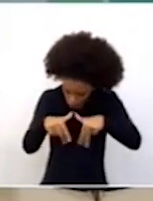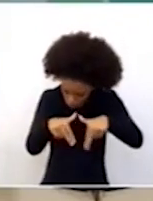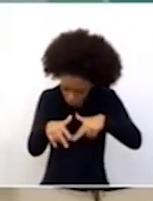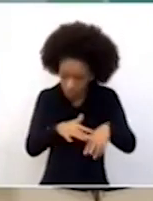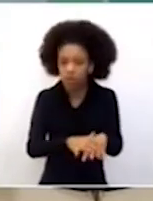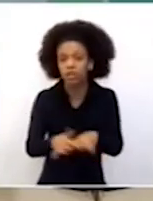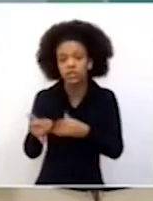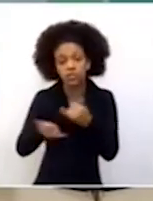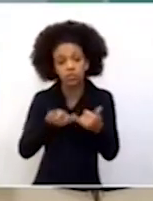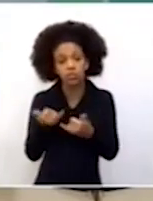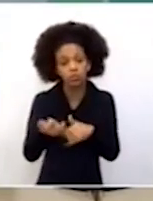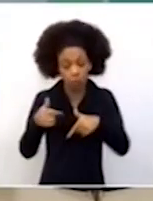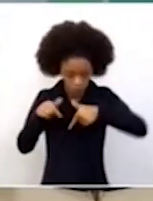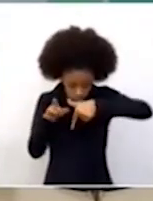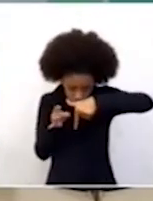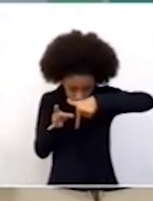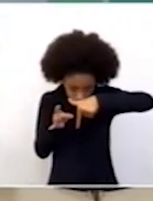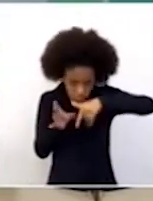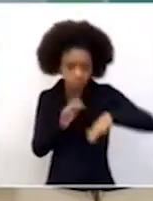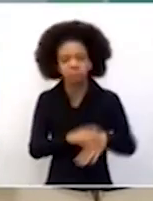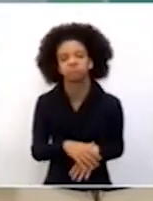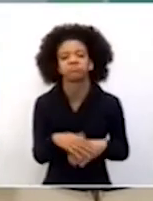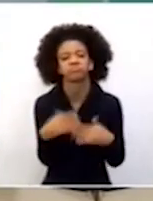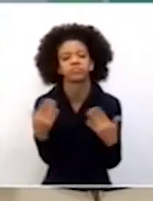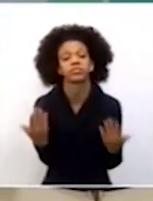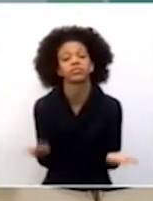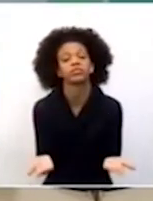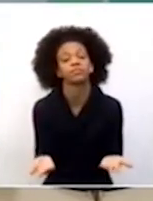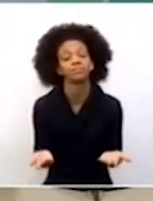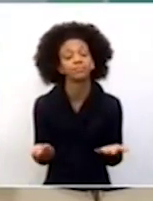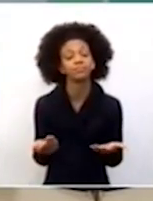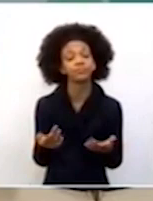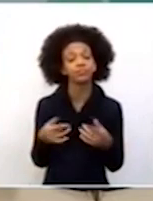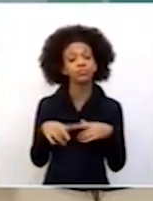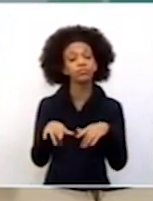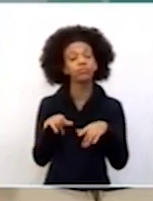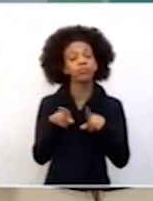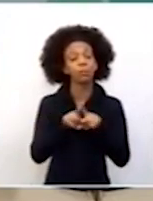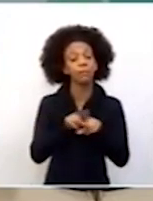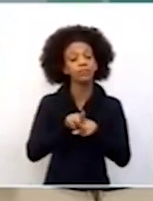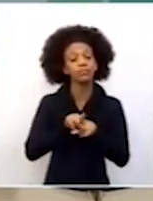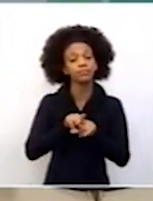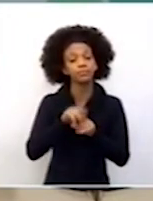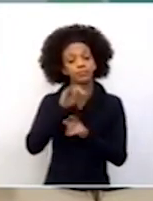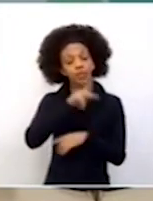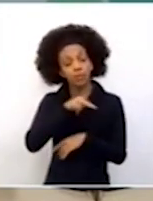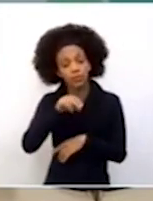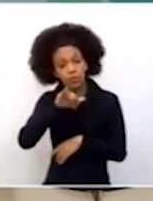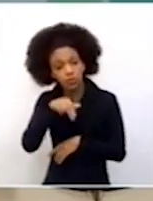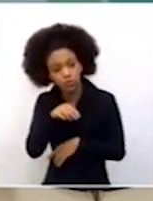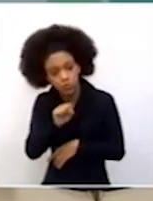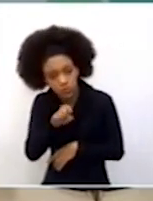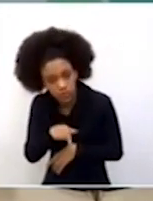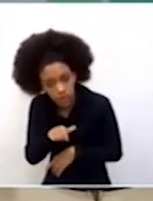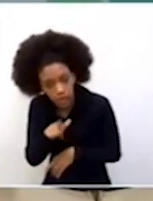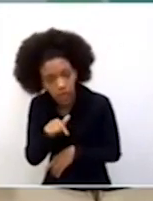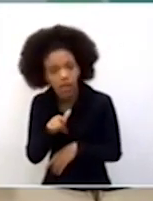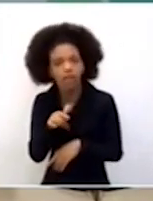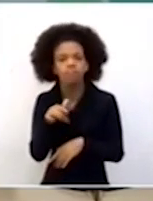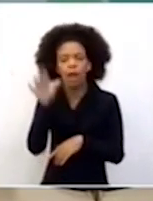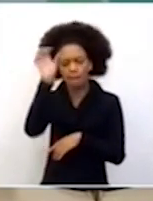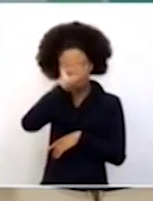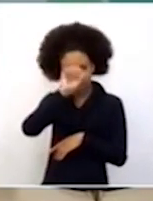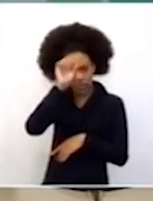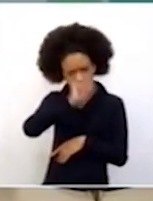do jogo do chute a gol. E o professor José colocou aqui que ele está aprendendo muito